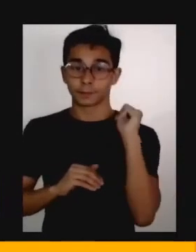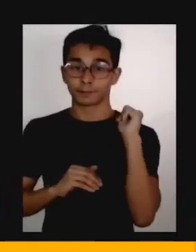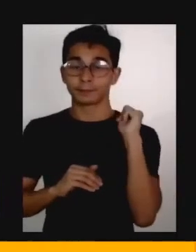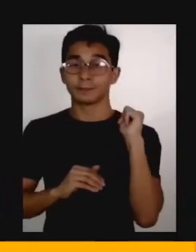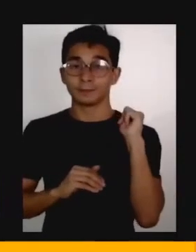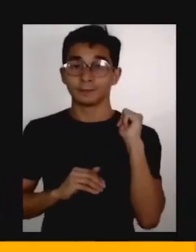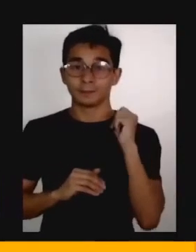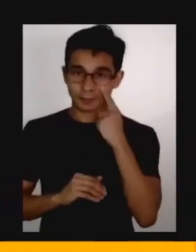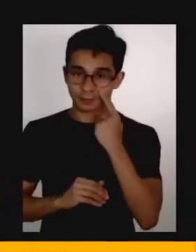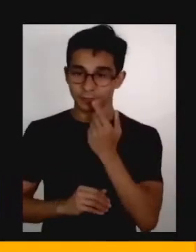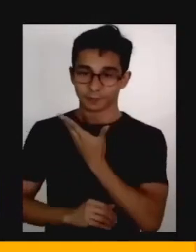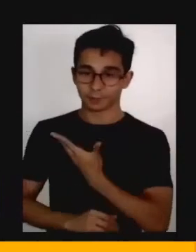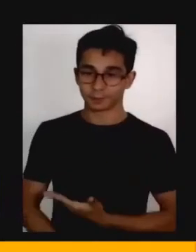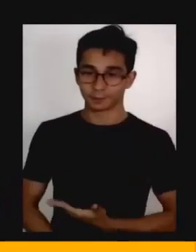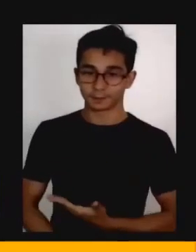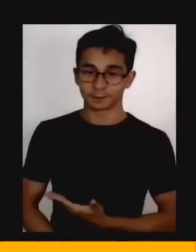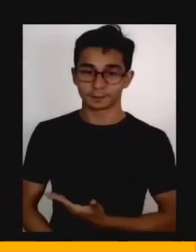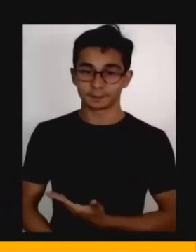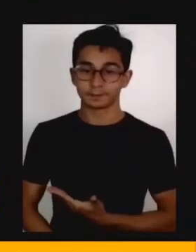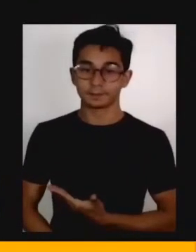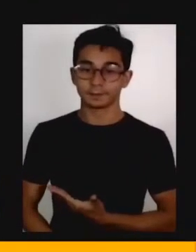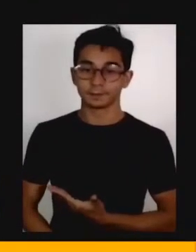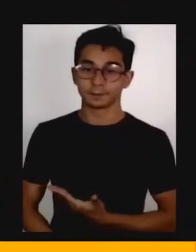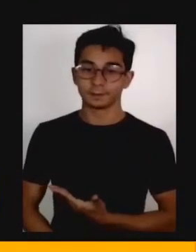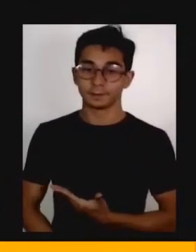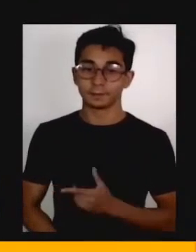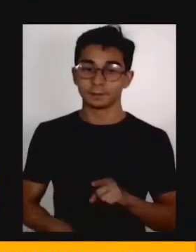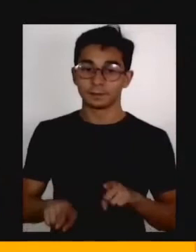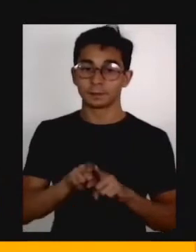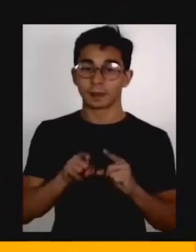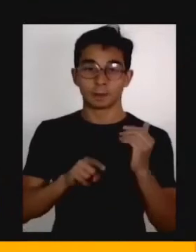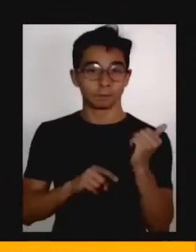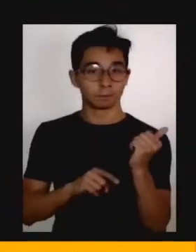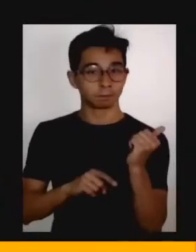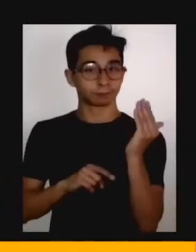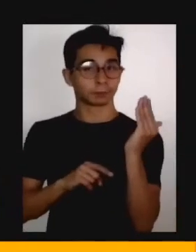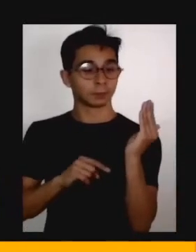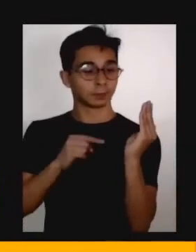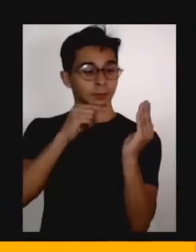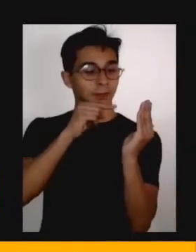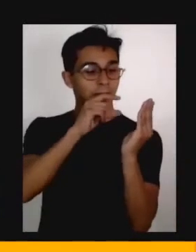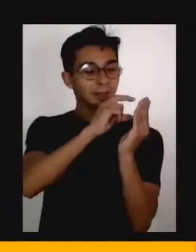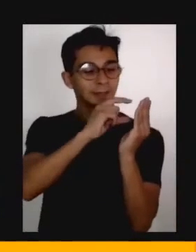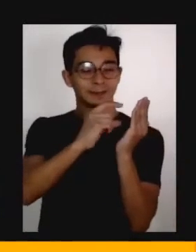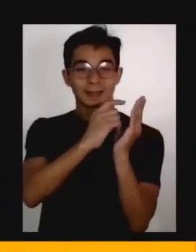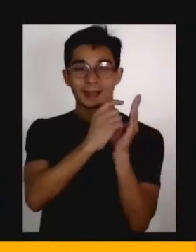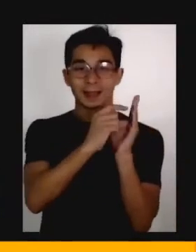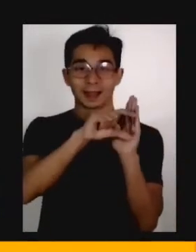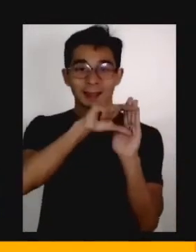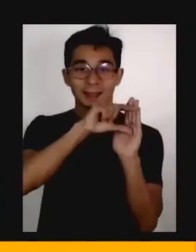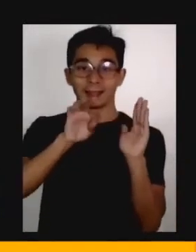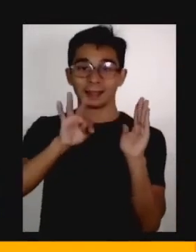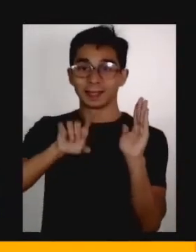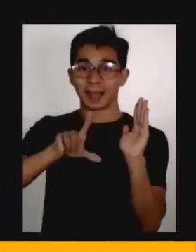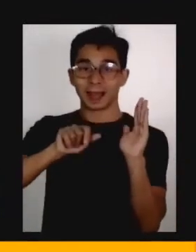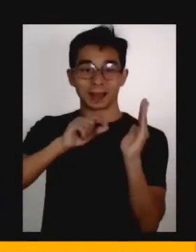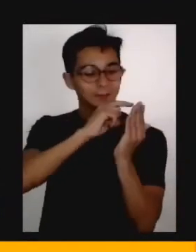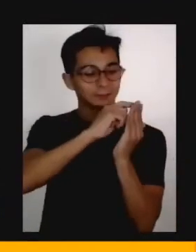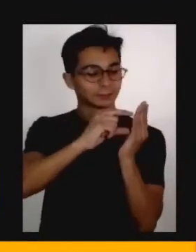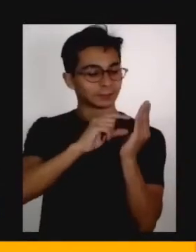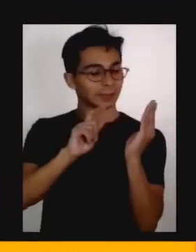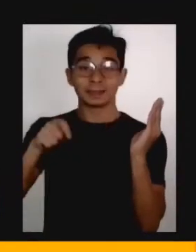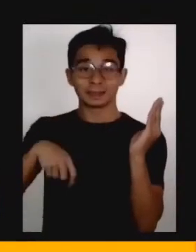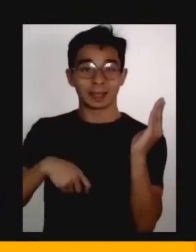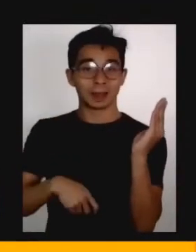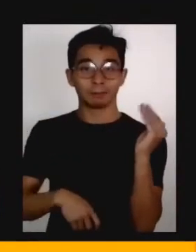que agora com a tela que pode ser dobrada, né, uma tela dobrável. O